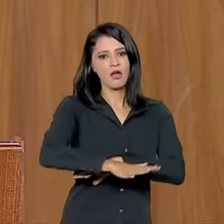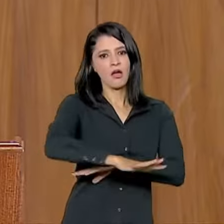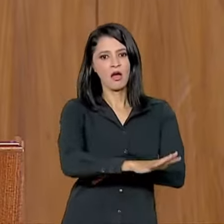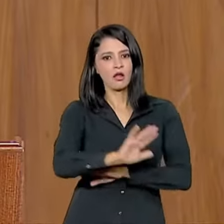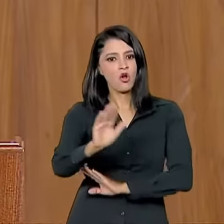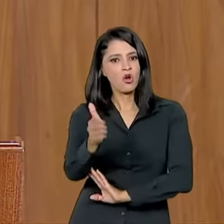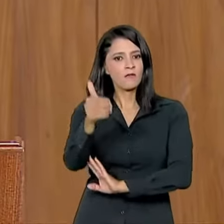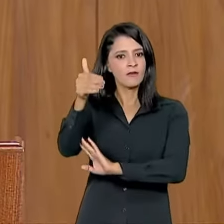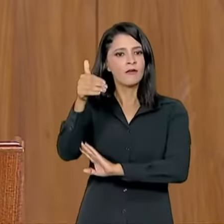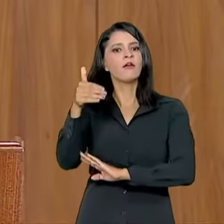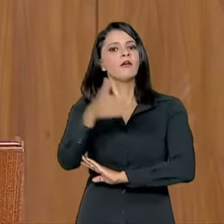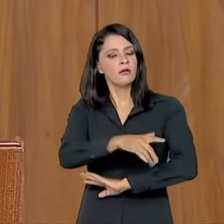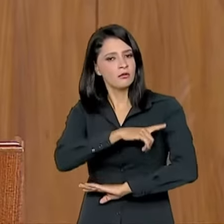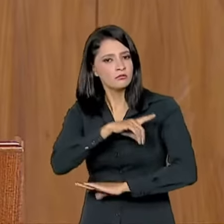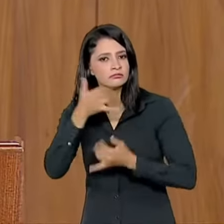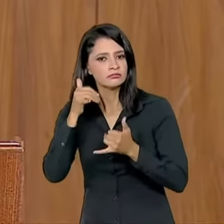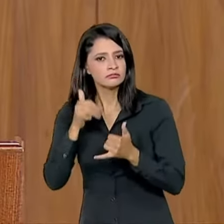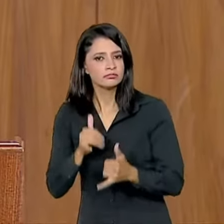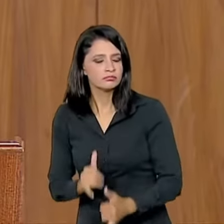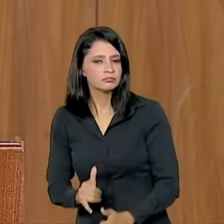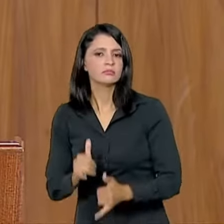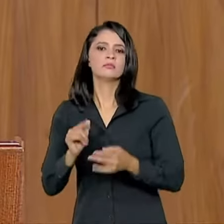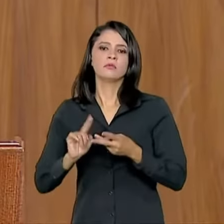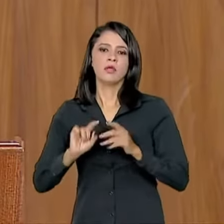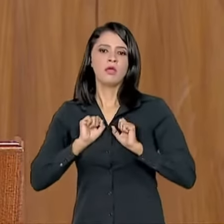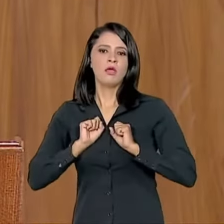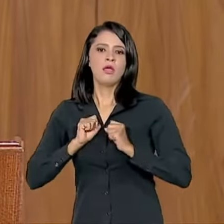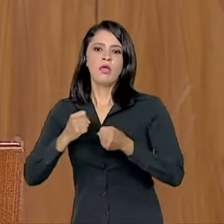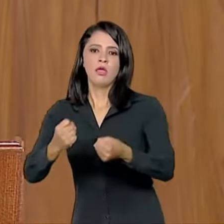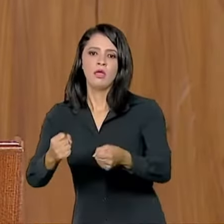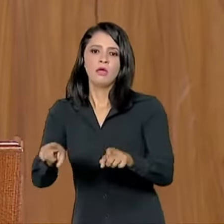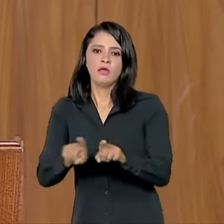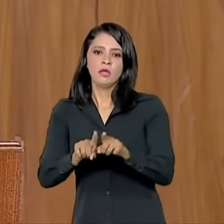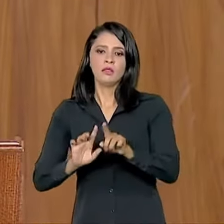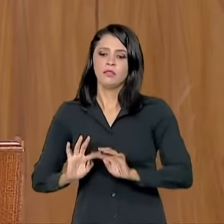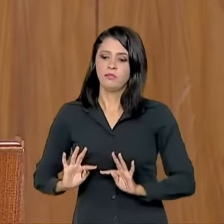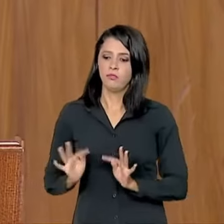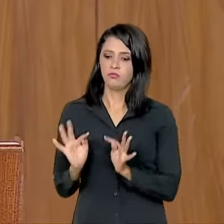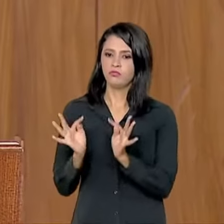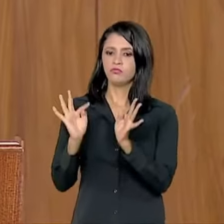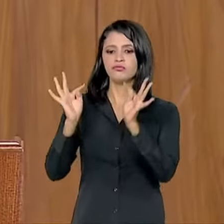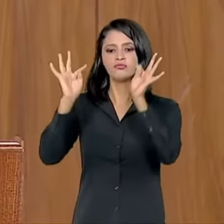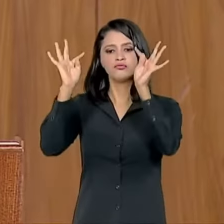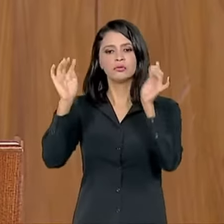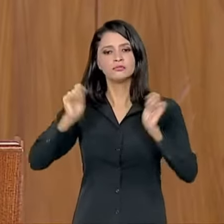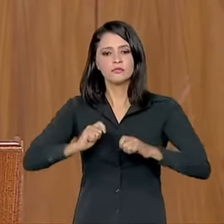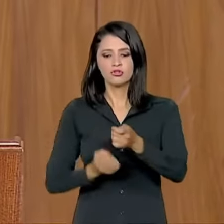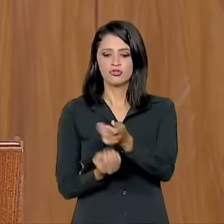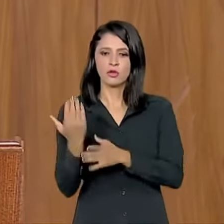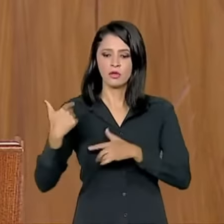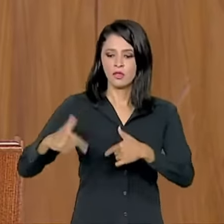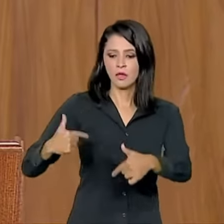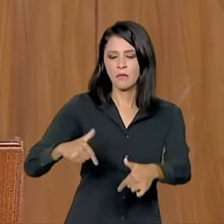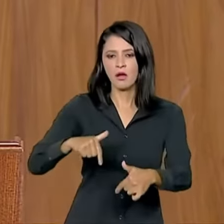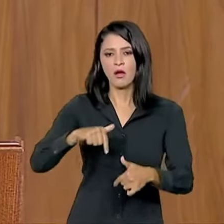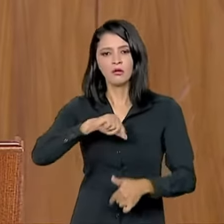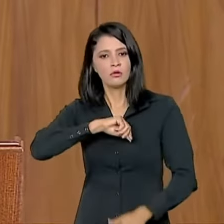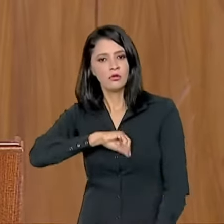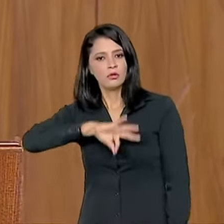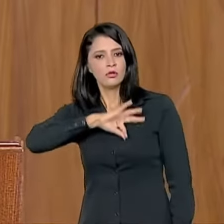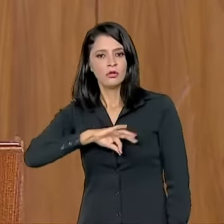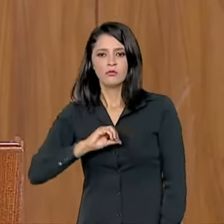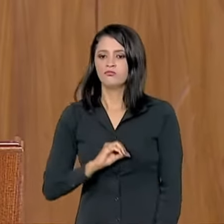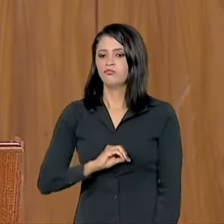de hotelaria, energia e defesa e de alta tecnologia que gera emprego e renda aqui em nosso